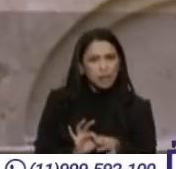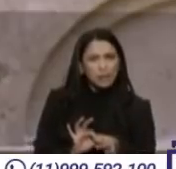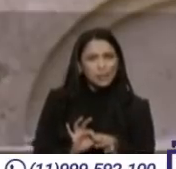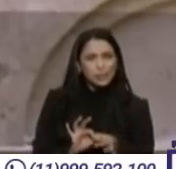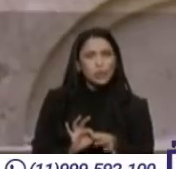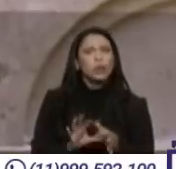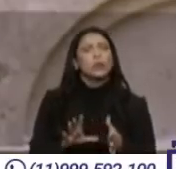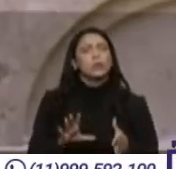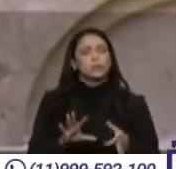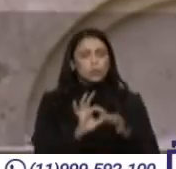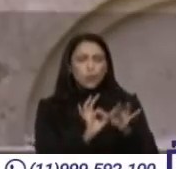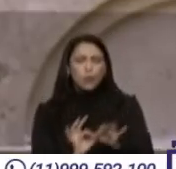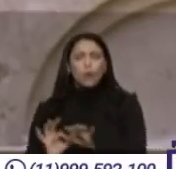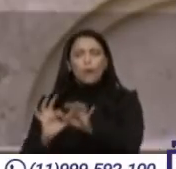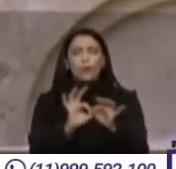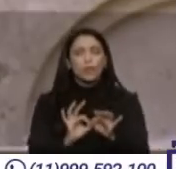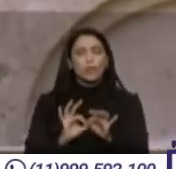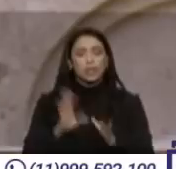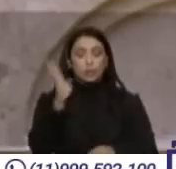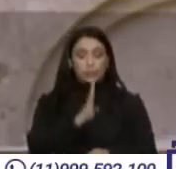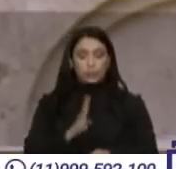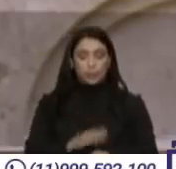envolvente de união nacional.